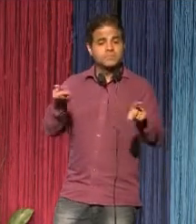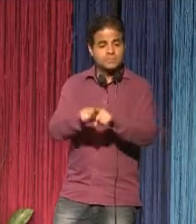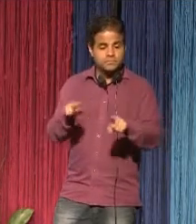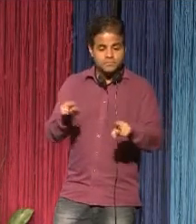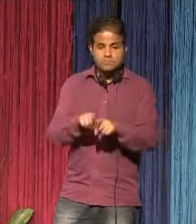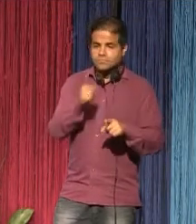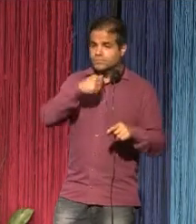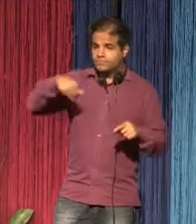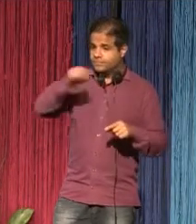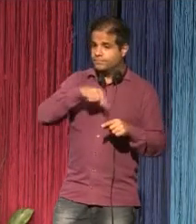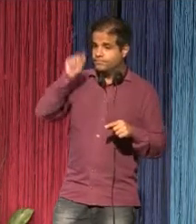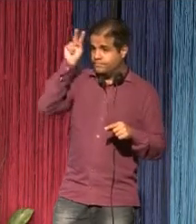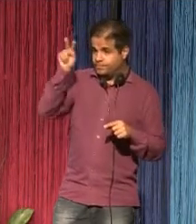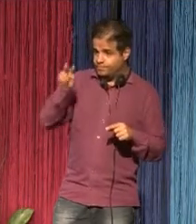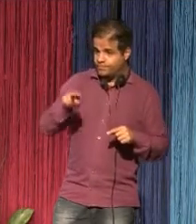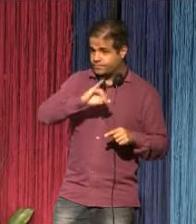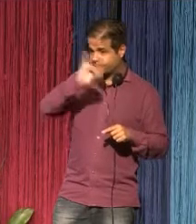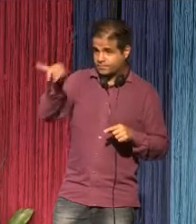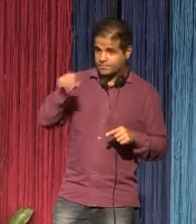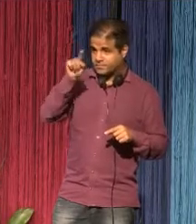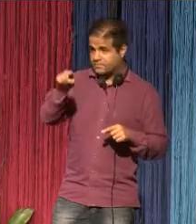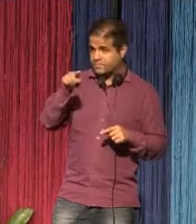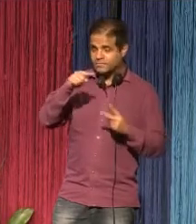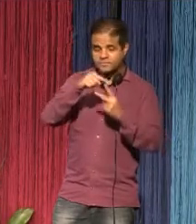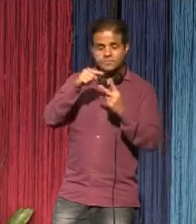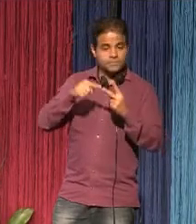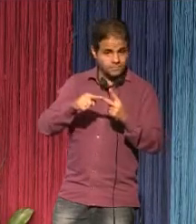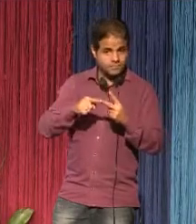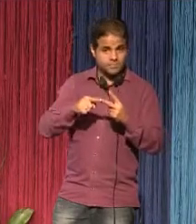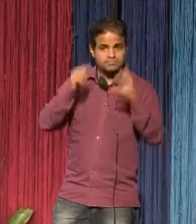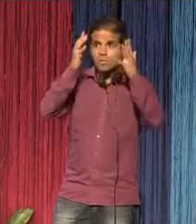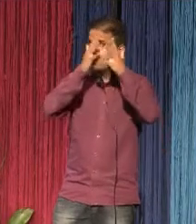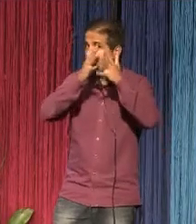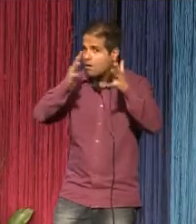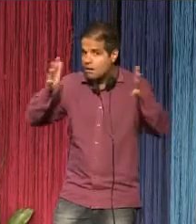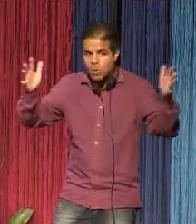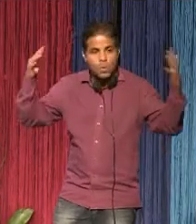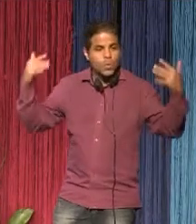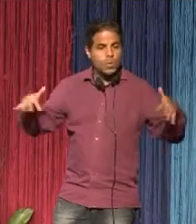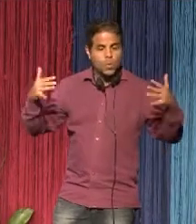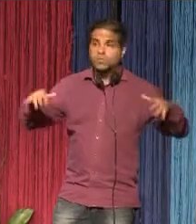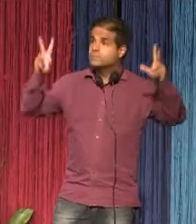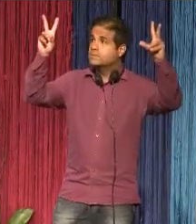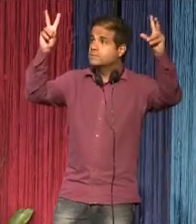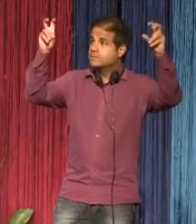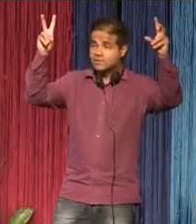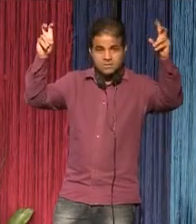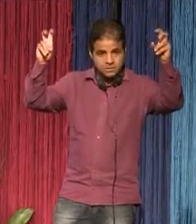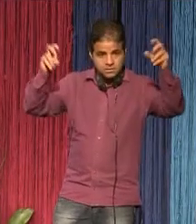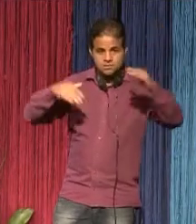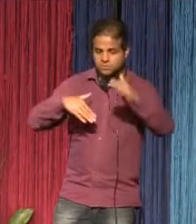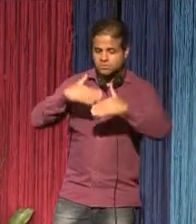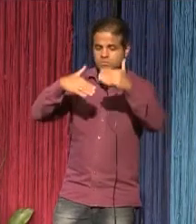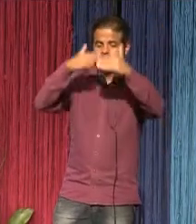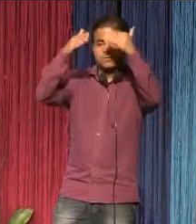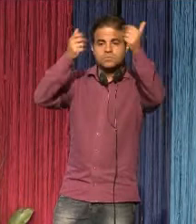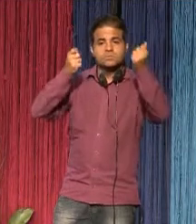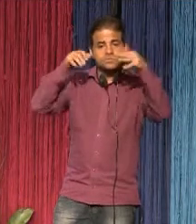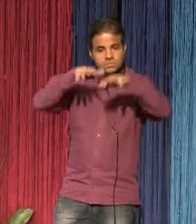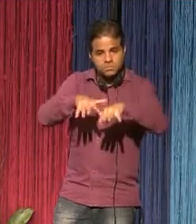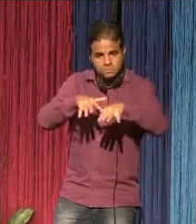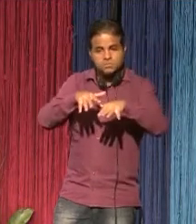E nós vimos que o Itaú tem 2 grandes termos, né, que é o desenvolvimento